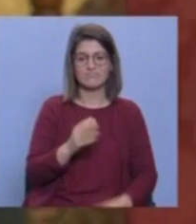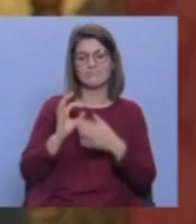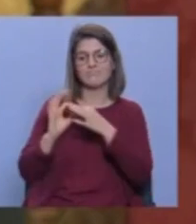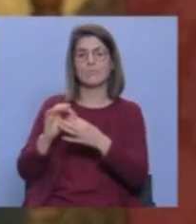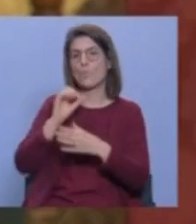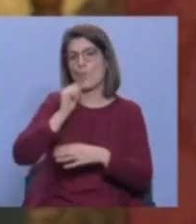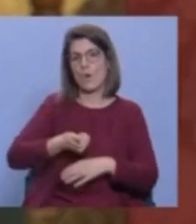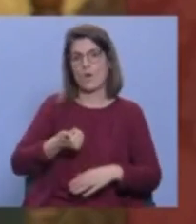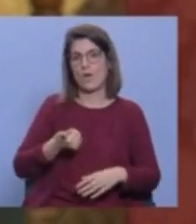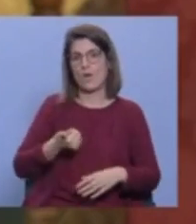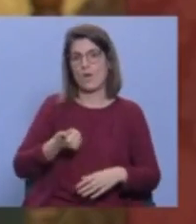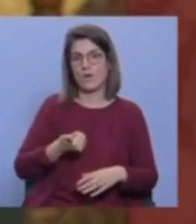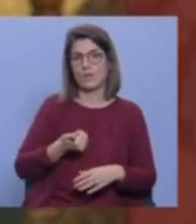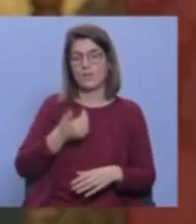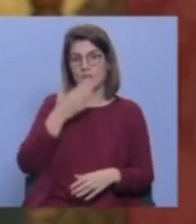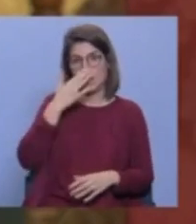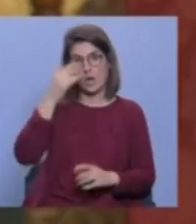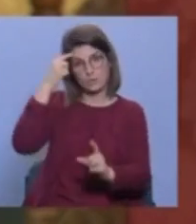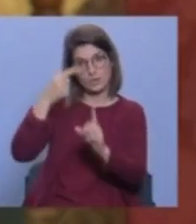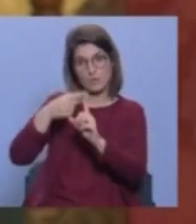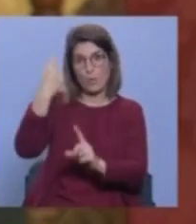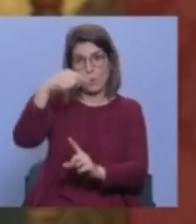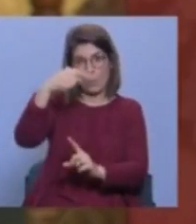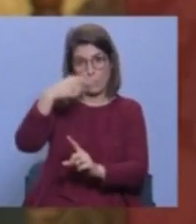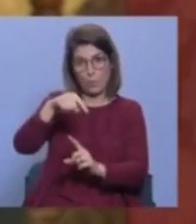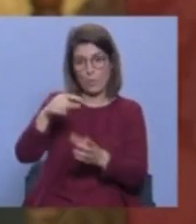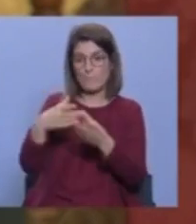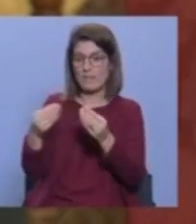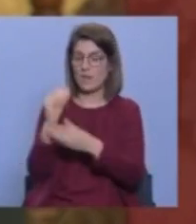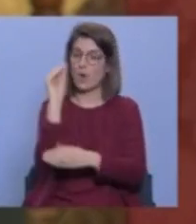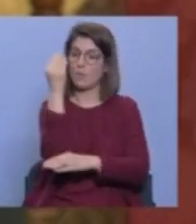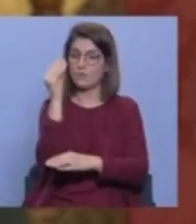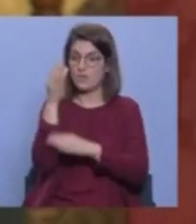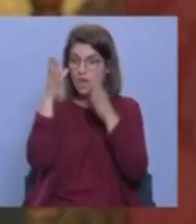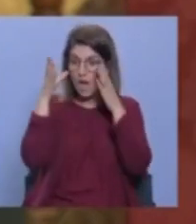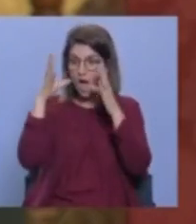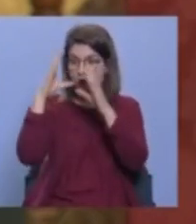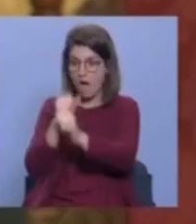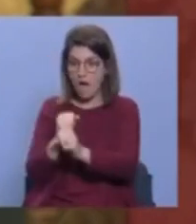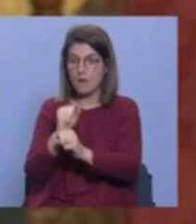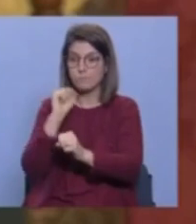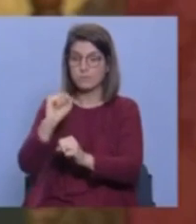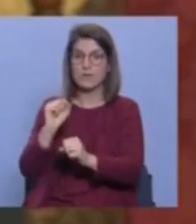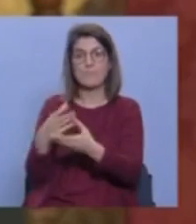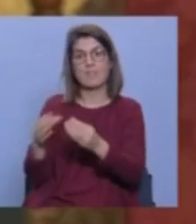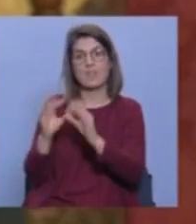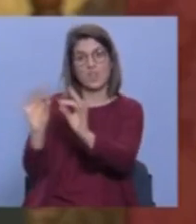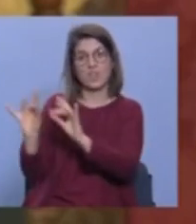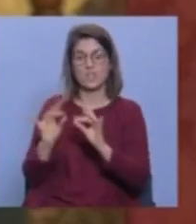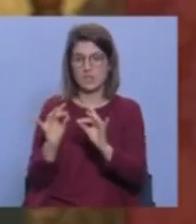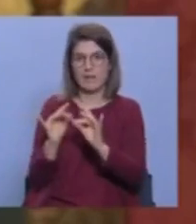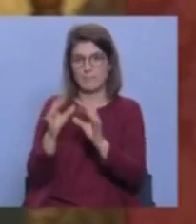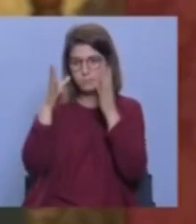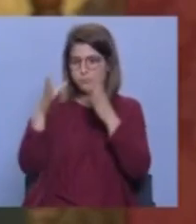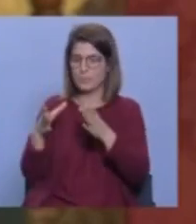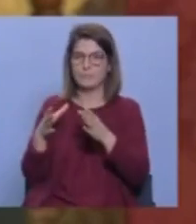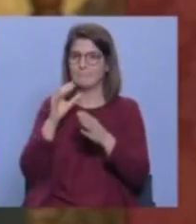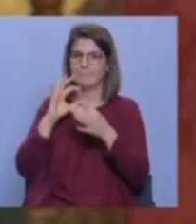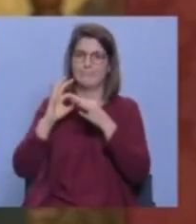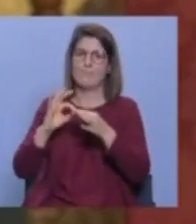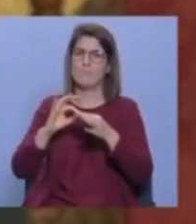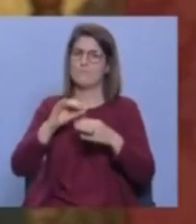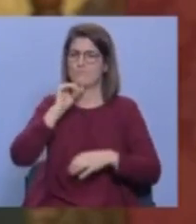que tenha como único objetivo apenas e só a matéria, o materialismo. Não há.